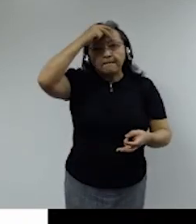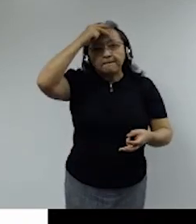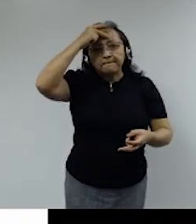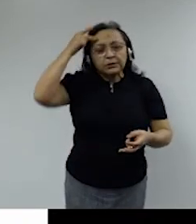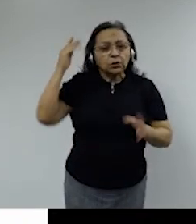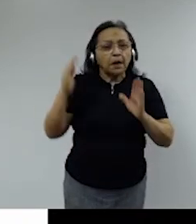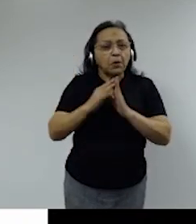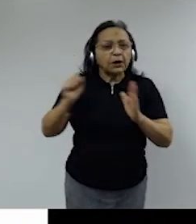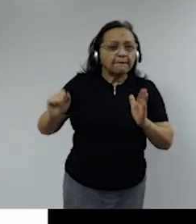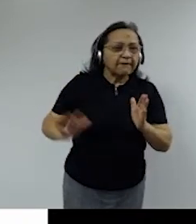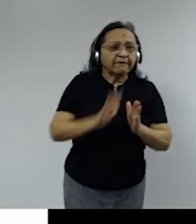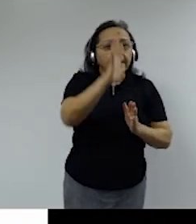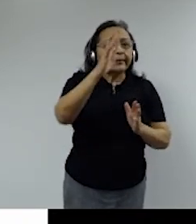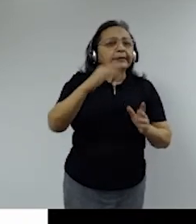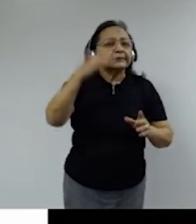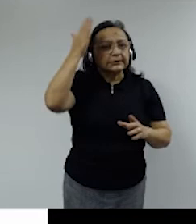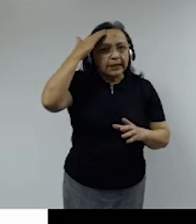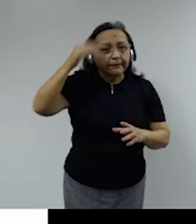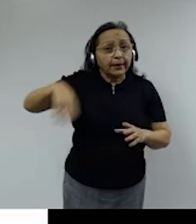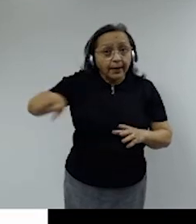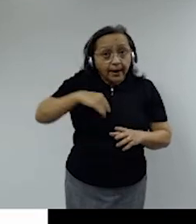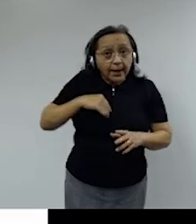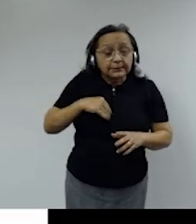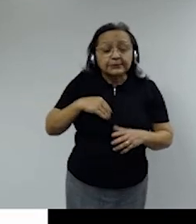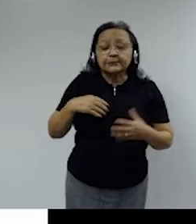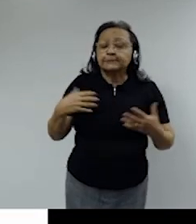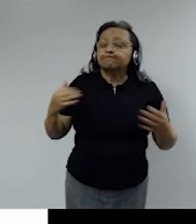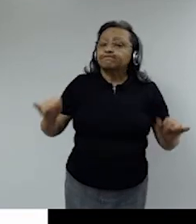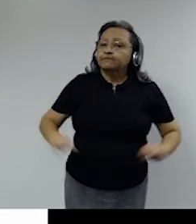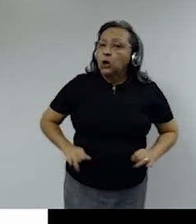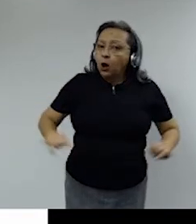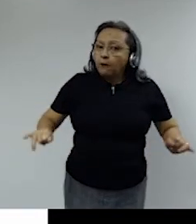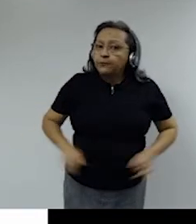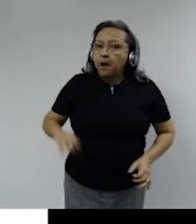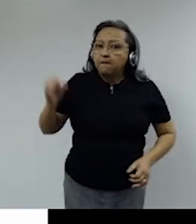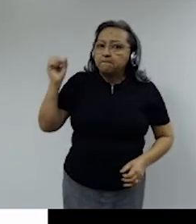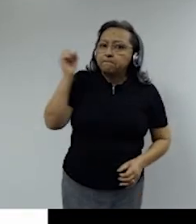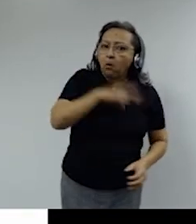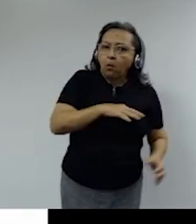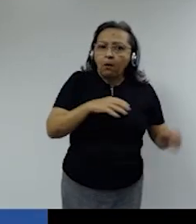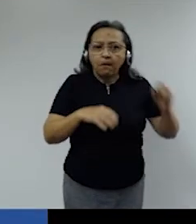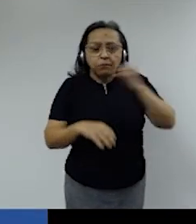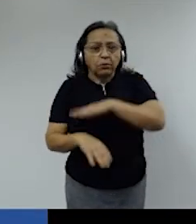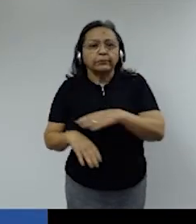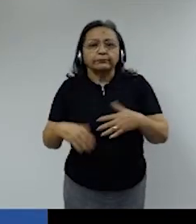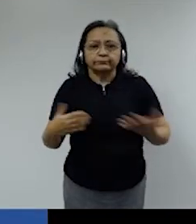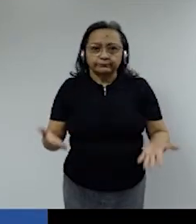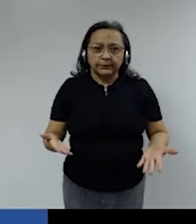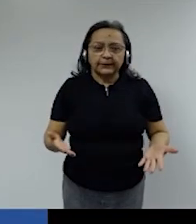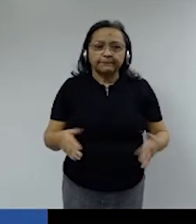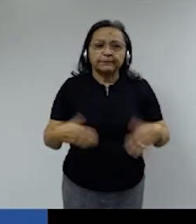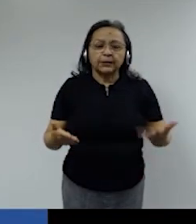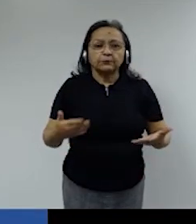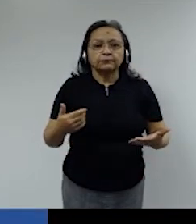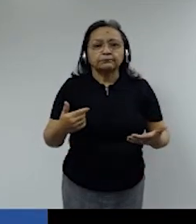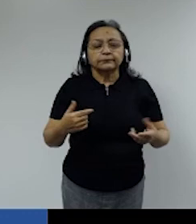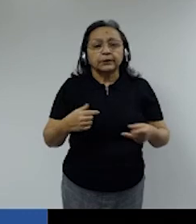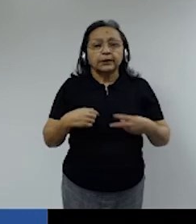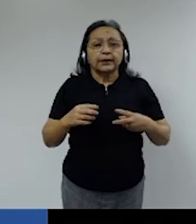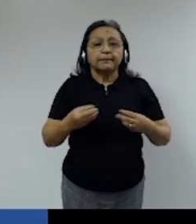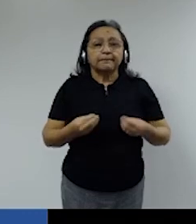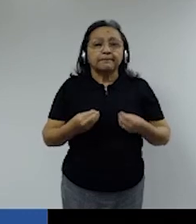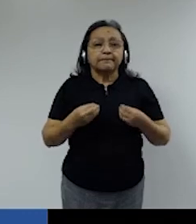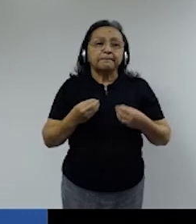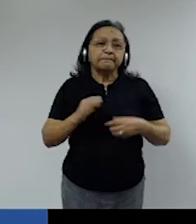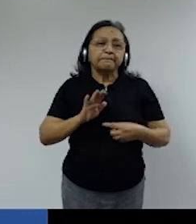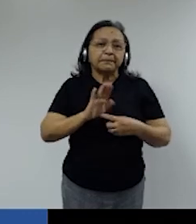que a gente sabe o número de abusos que elas estão submetidas, então é muito importante a gente contar com as audiências acontecendo. Eu queria deixar aqui 2 links, eu não sei se